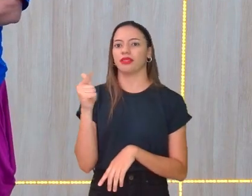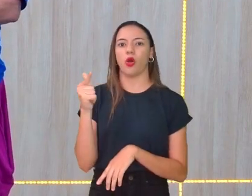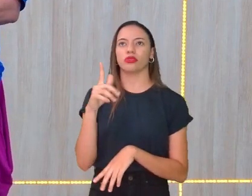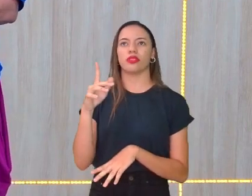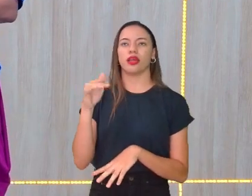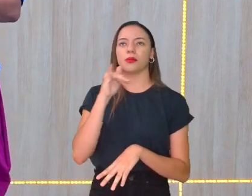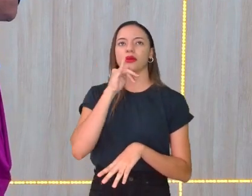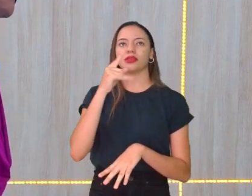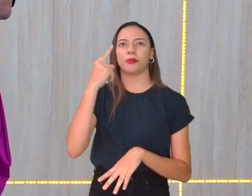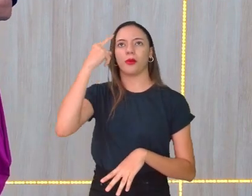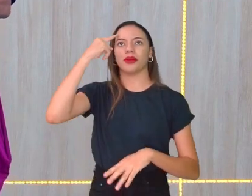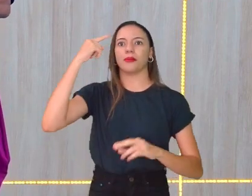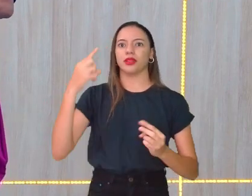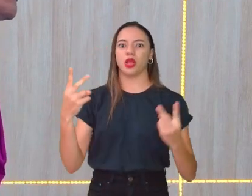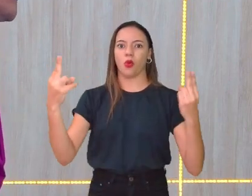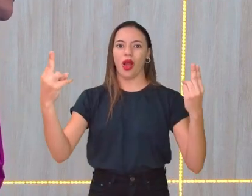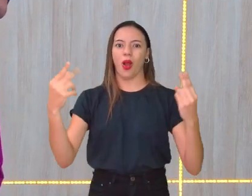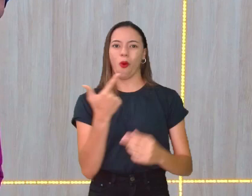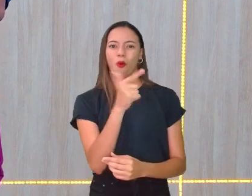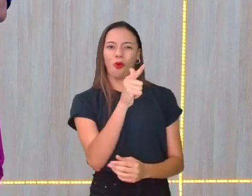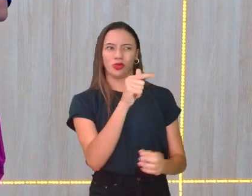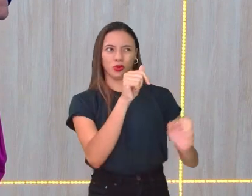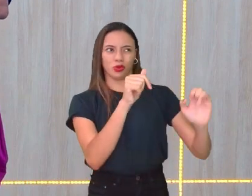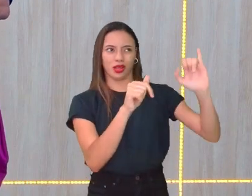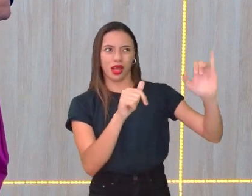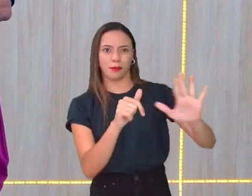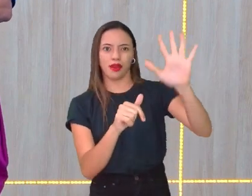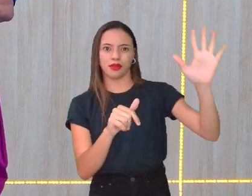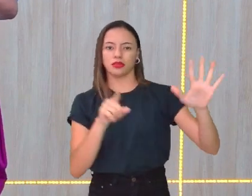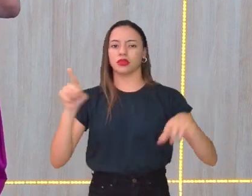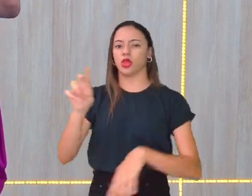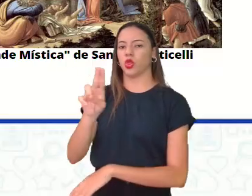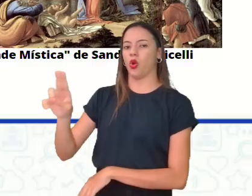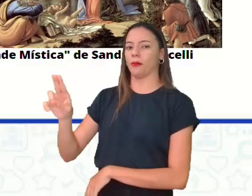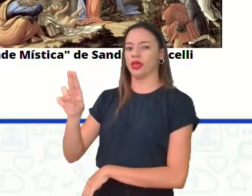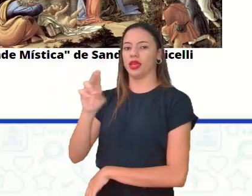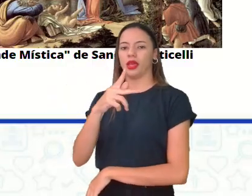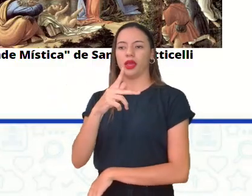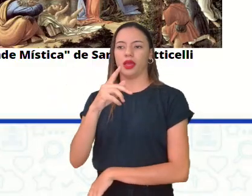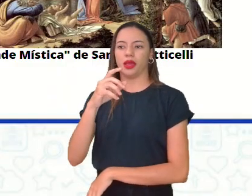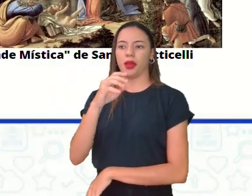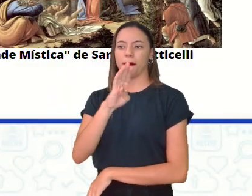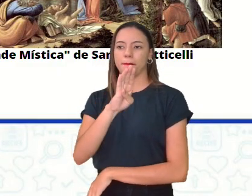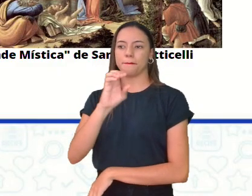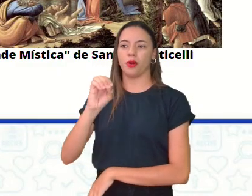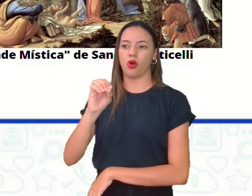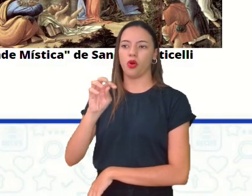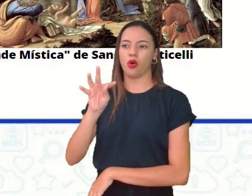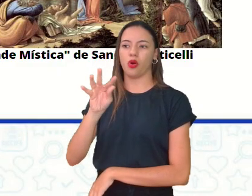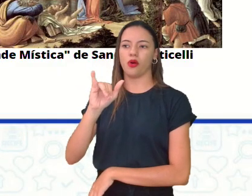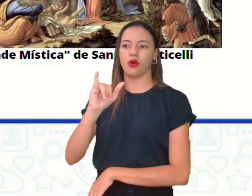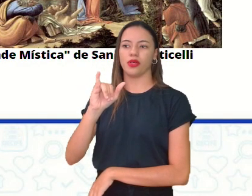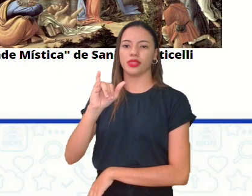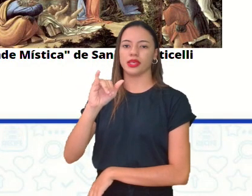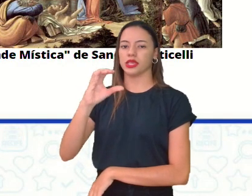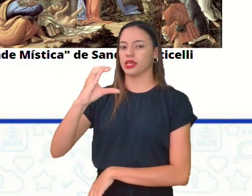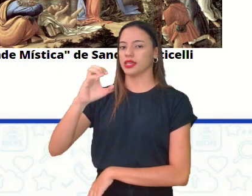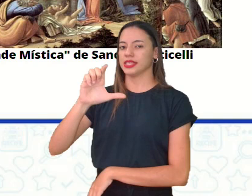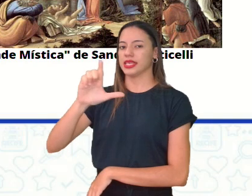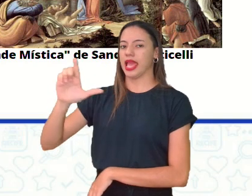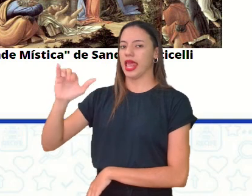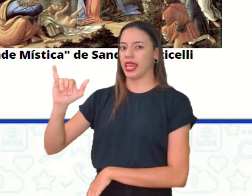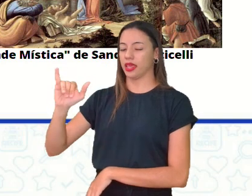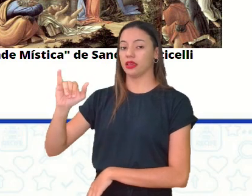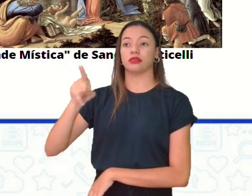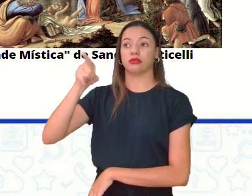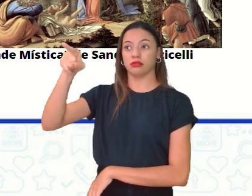se chama Sandro Botticelli, ele também é um artista do Renascimento, mas é uma obra bem diferente, ela já tem uma